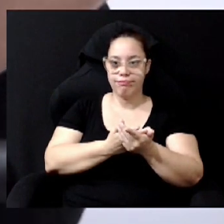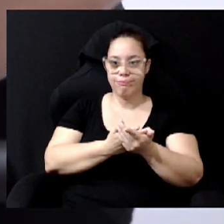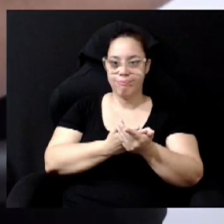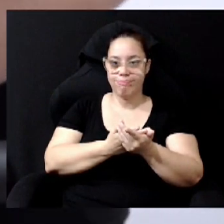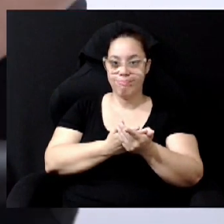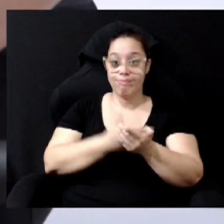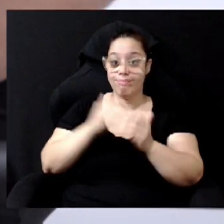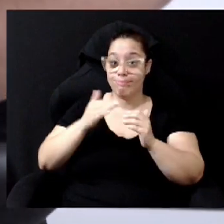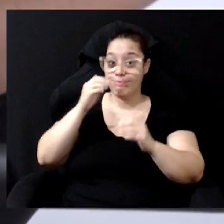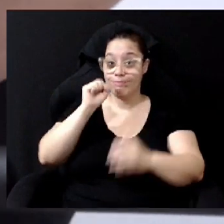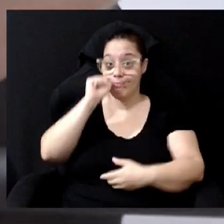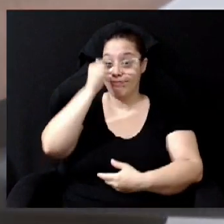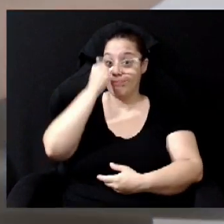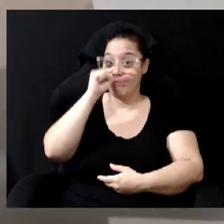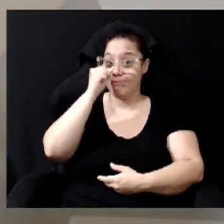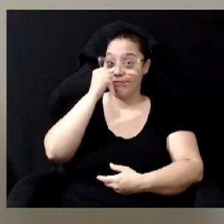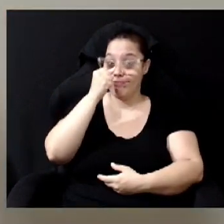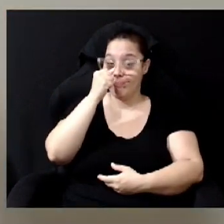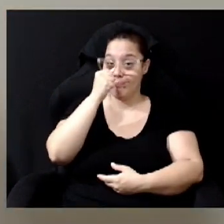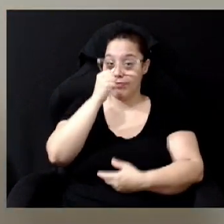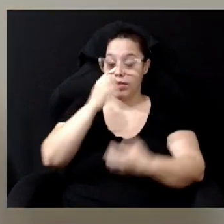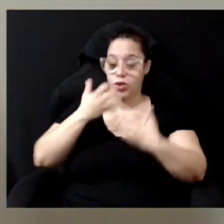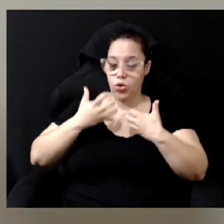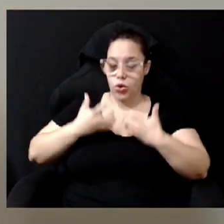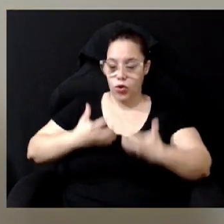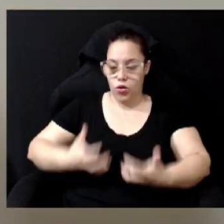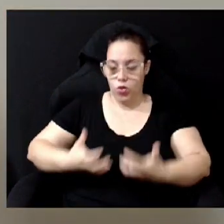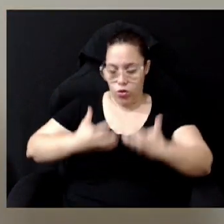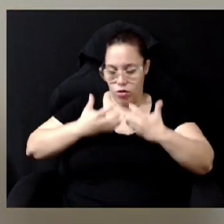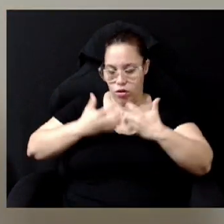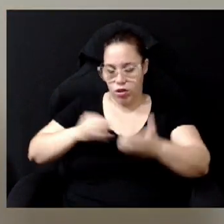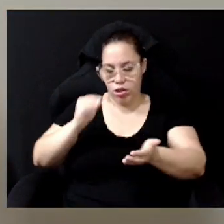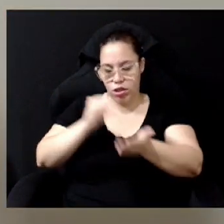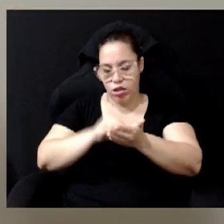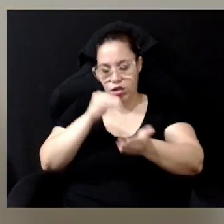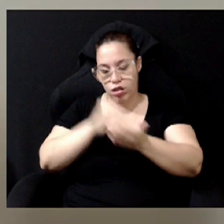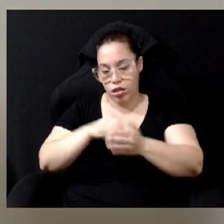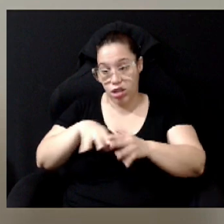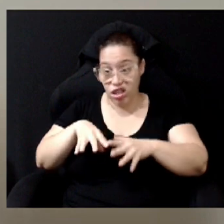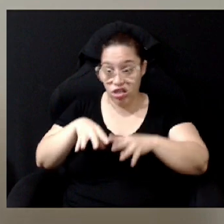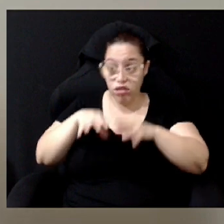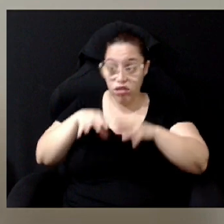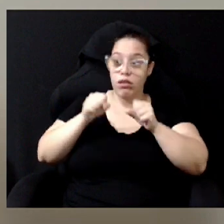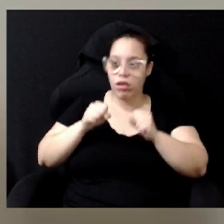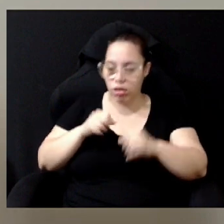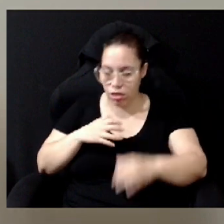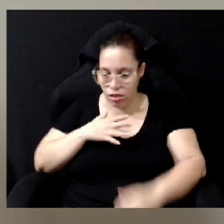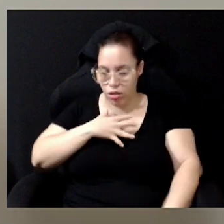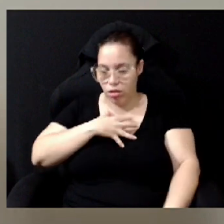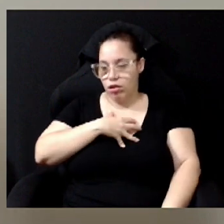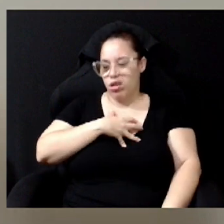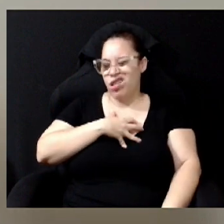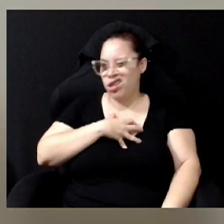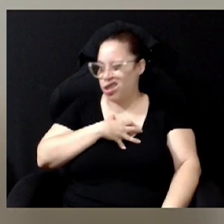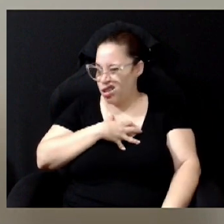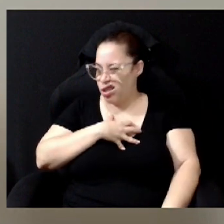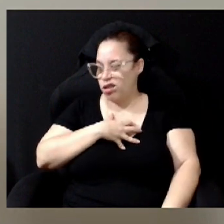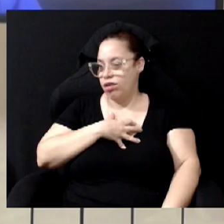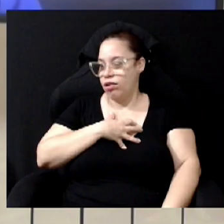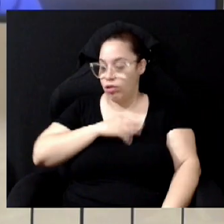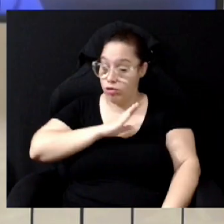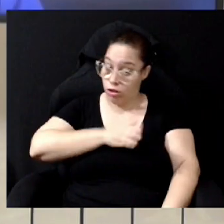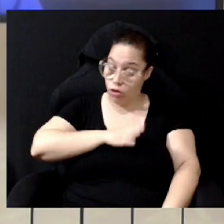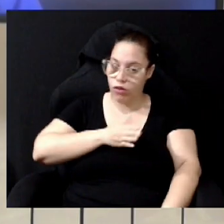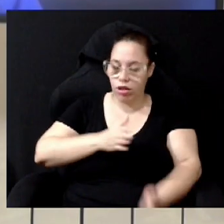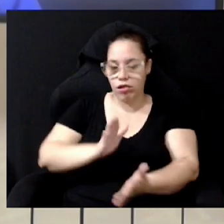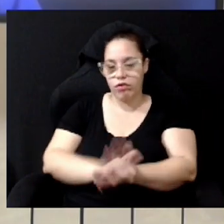grave, sintomas de cansaço, que é a falta de ar para fazer qualquer tipo de esforço, típicos da insuficiência cardíaca. Até